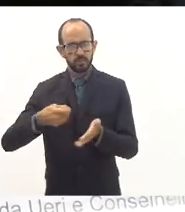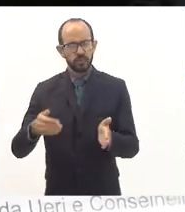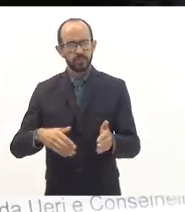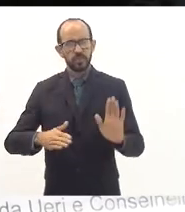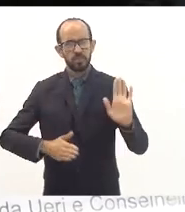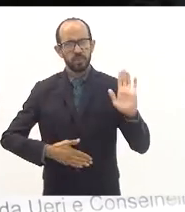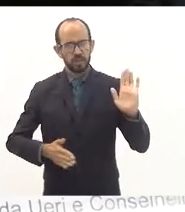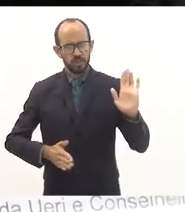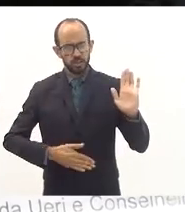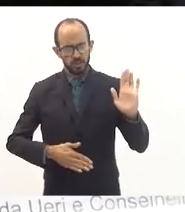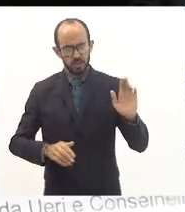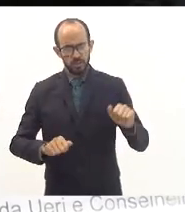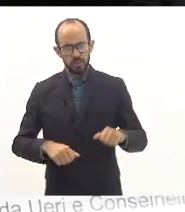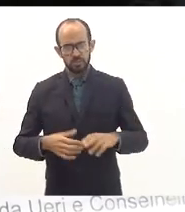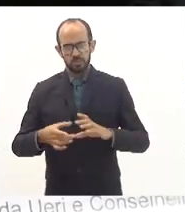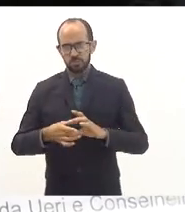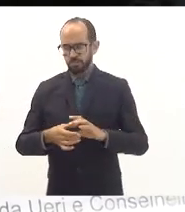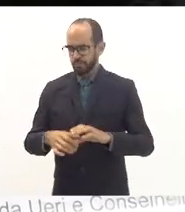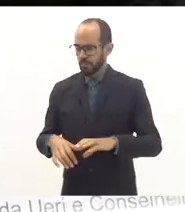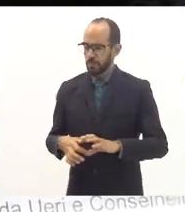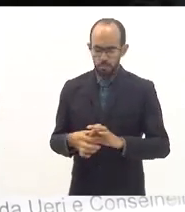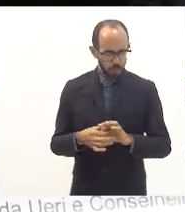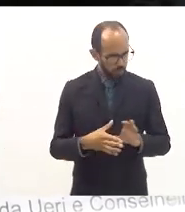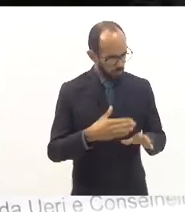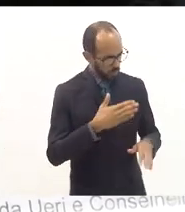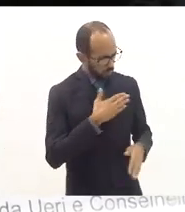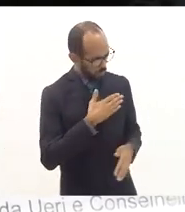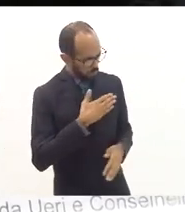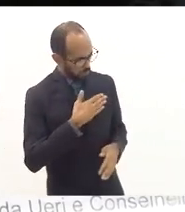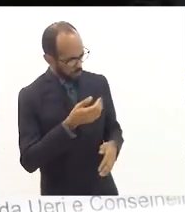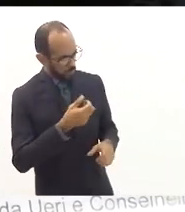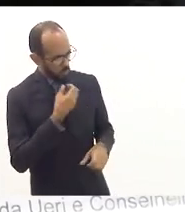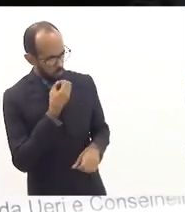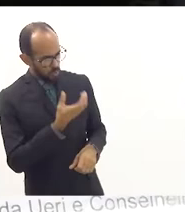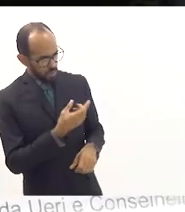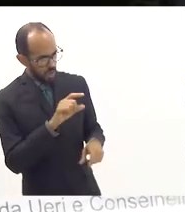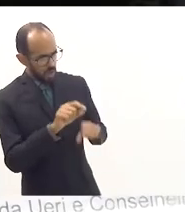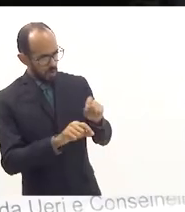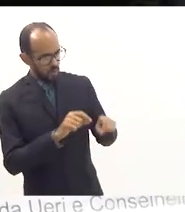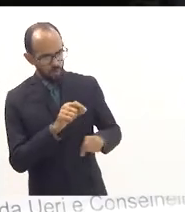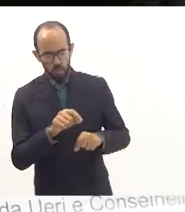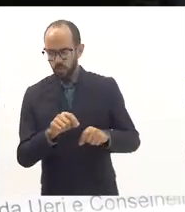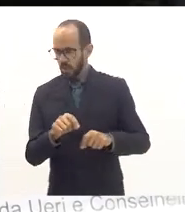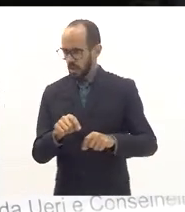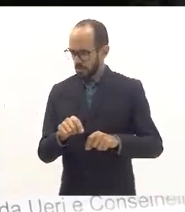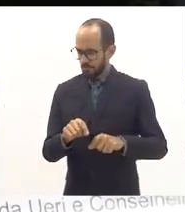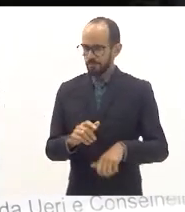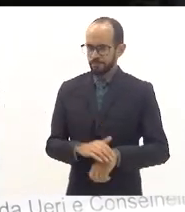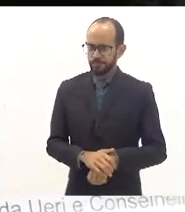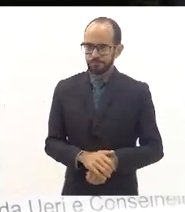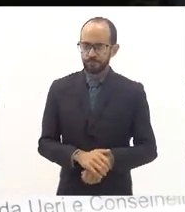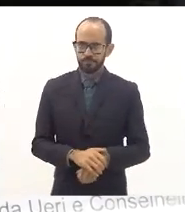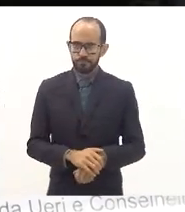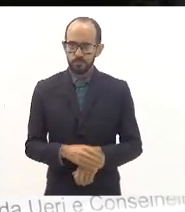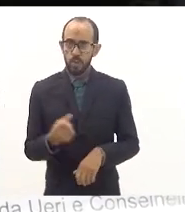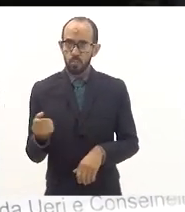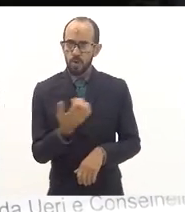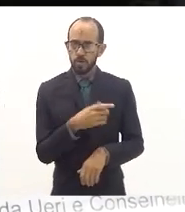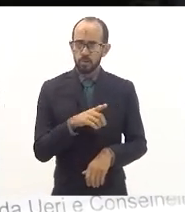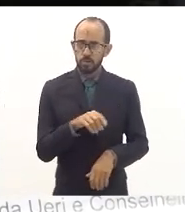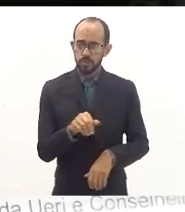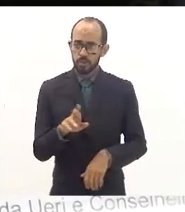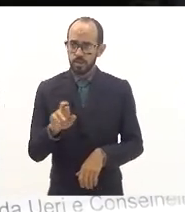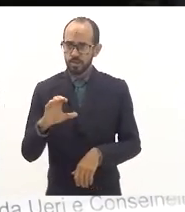marginalidade. Permita-me fazer-lhes uma revelação, conquanto singela. Quando Darcy Ribeiro se